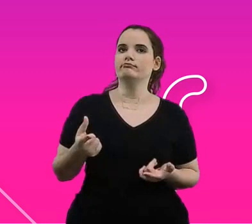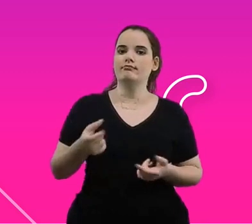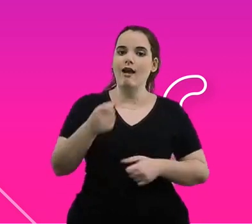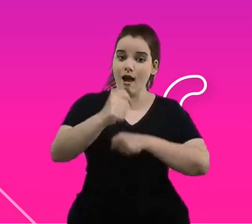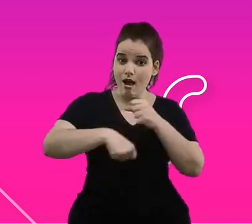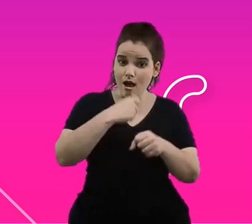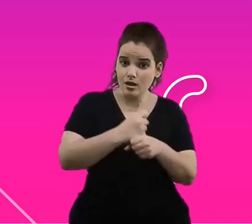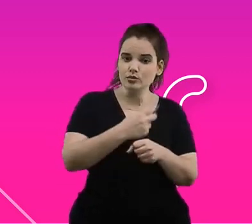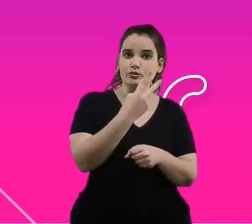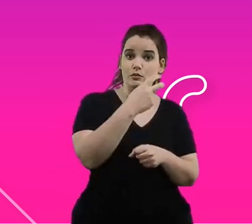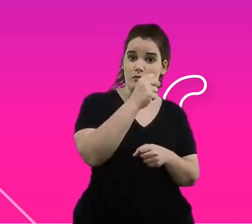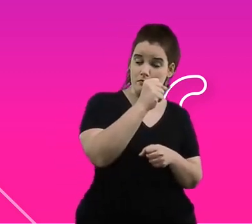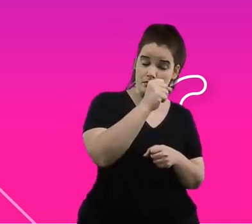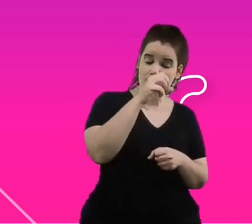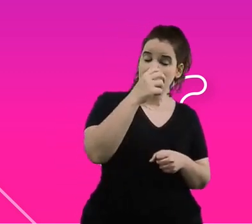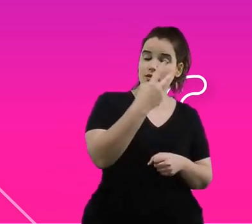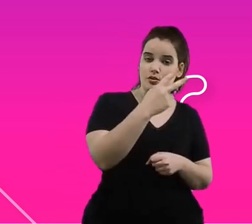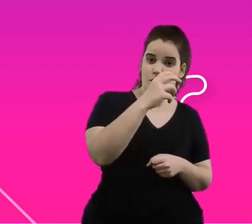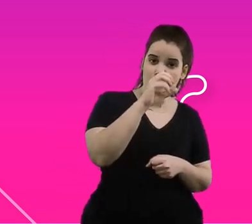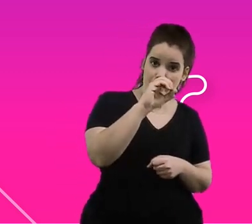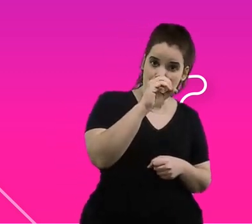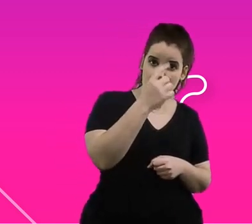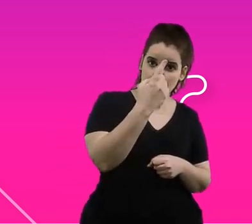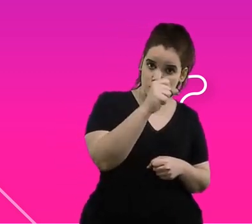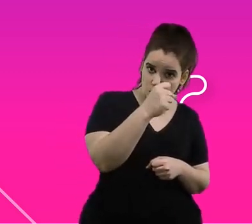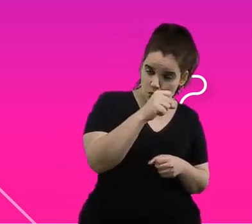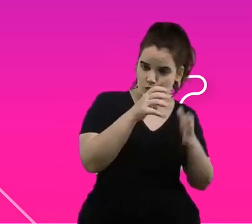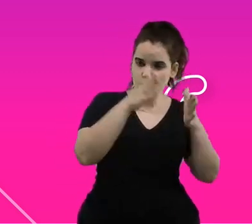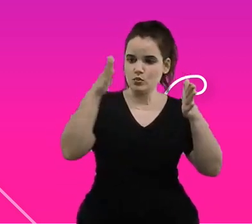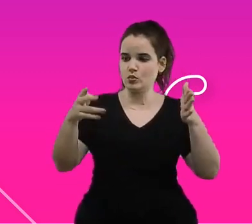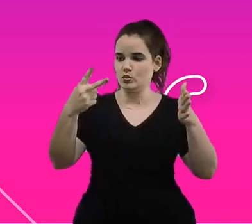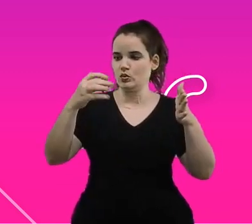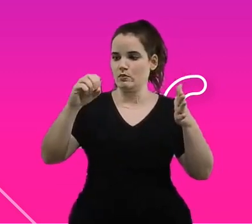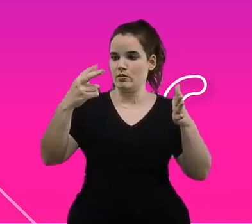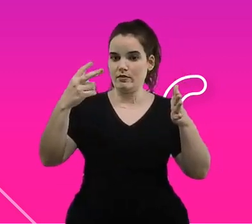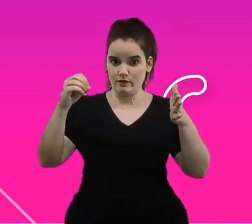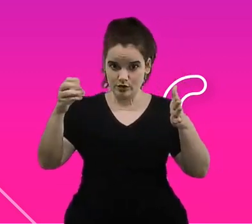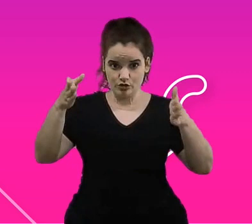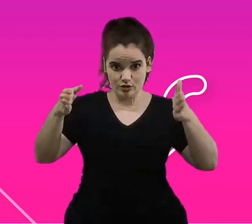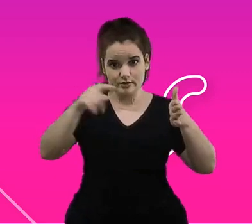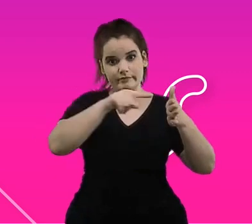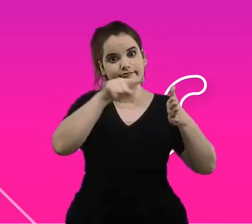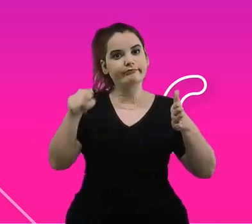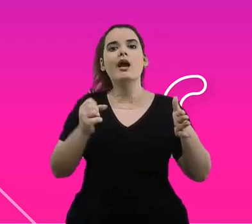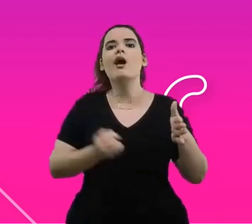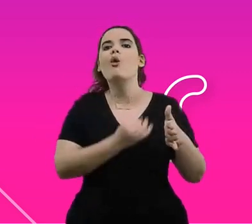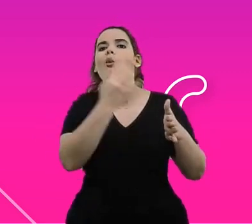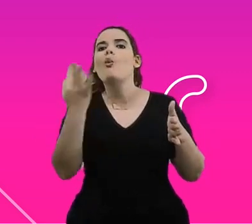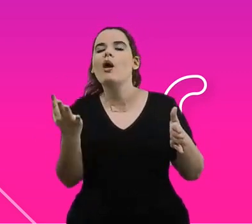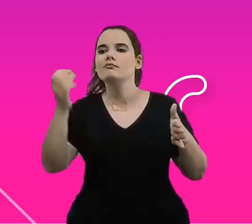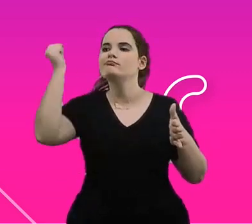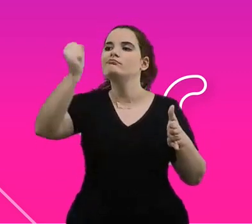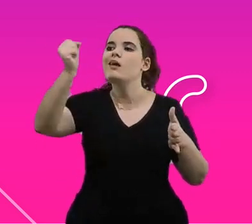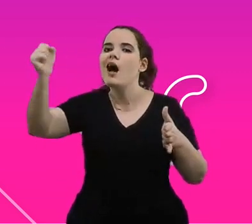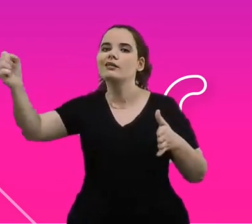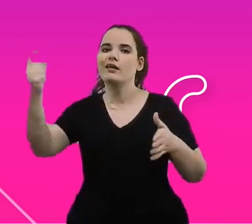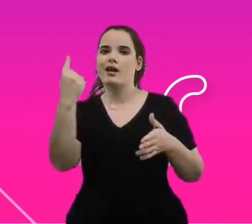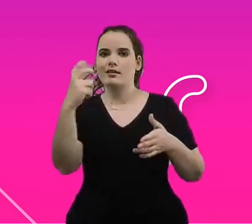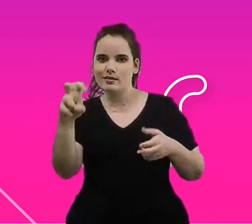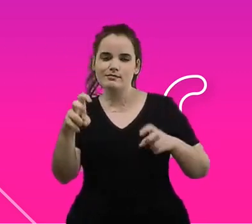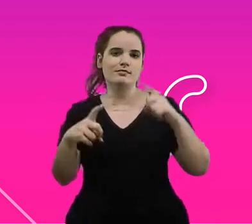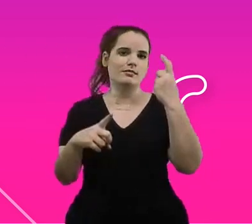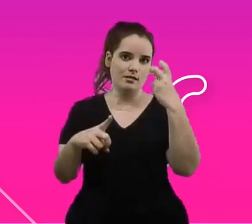dividir conhecimento, é ir adiante, tá? Esse é o princípio de evolução, para mim tá ótimo. Data frame perfeito, gostei que vocês usaram